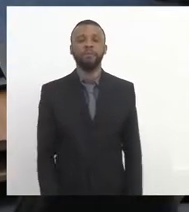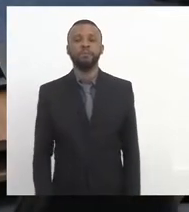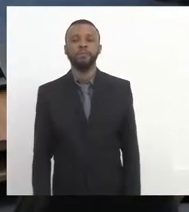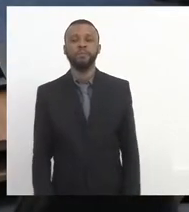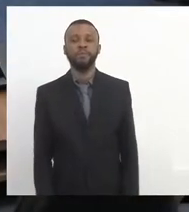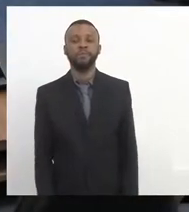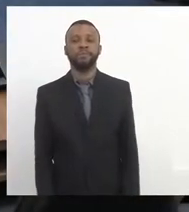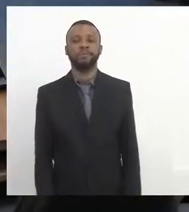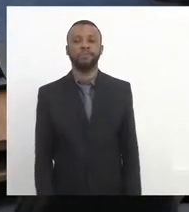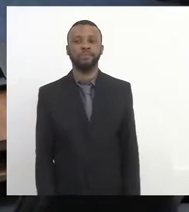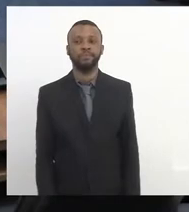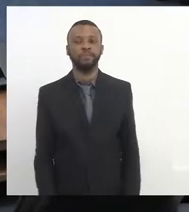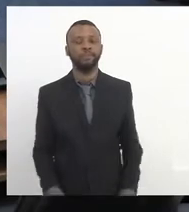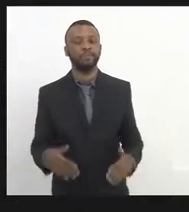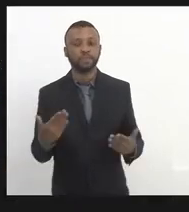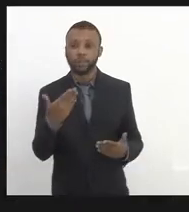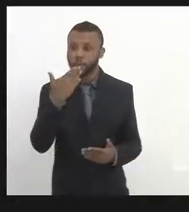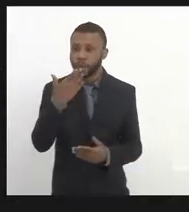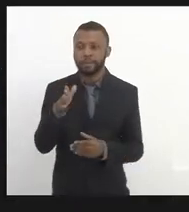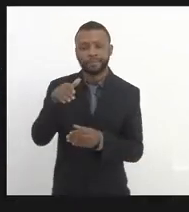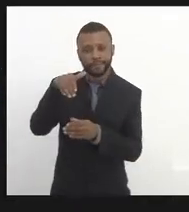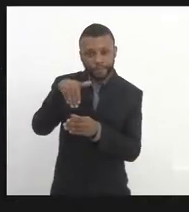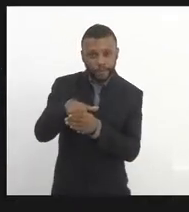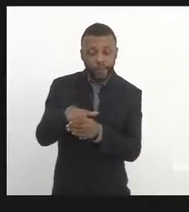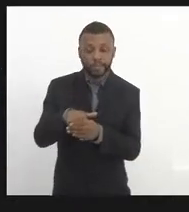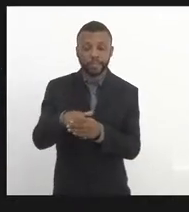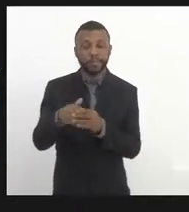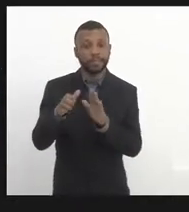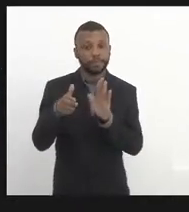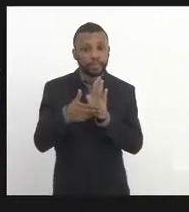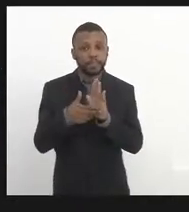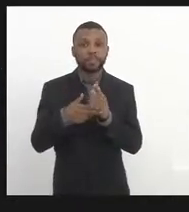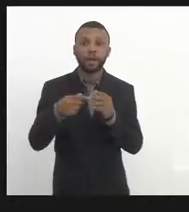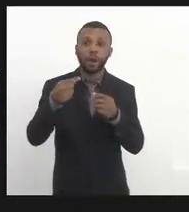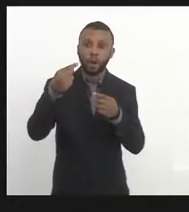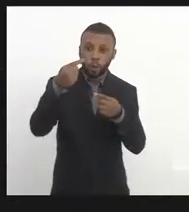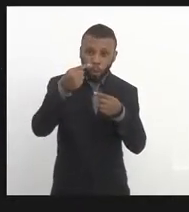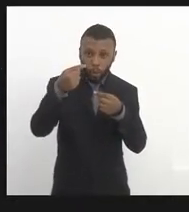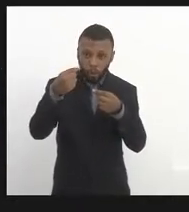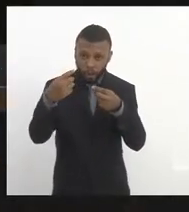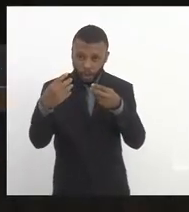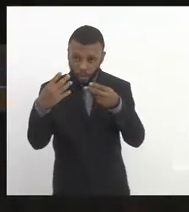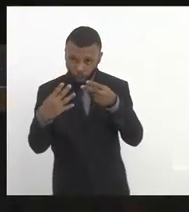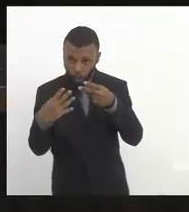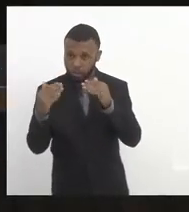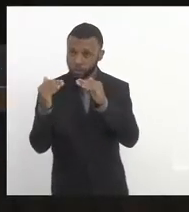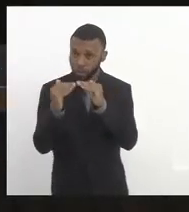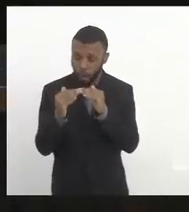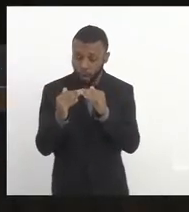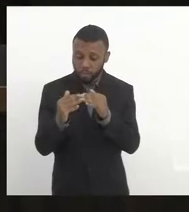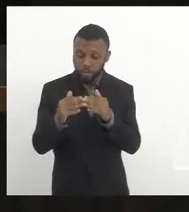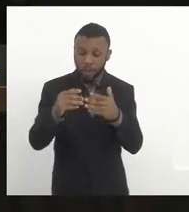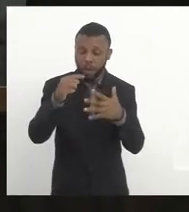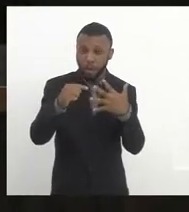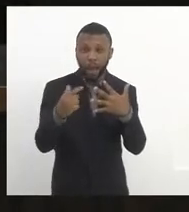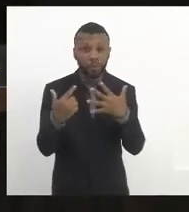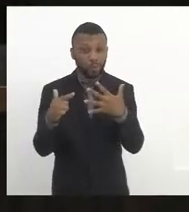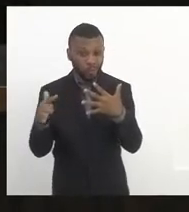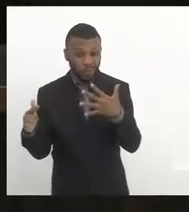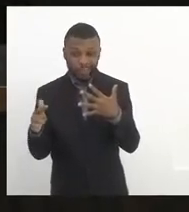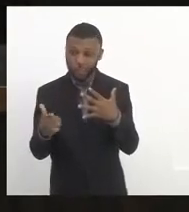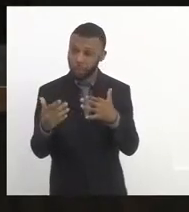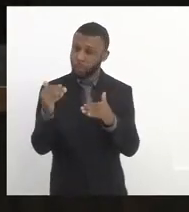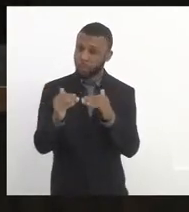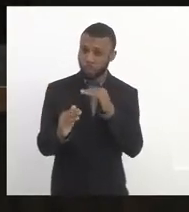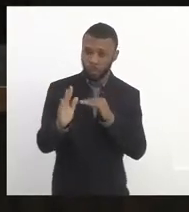Presidente, favorável às emendas 1 e 4 e contrário às demais emendas. Pela Comissão de Saneamento Ambiental, deputado